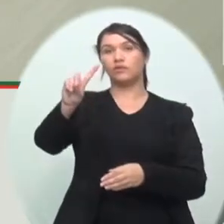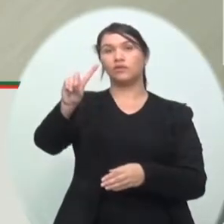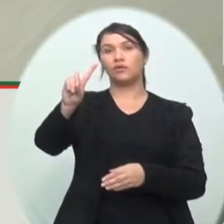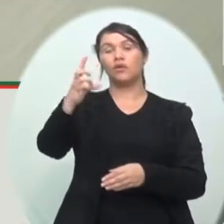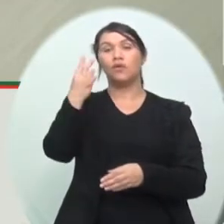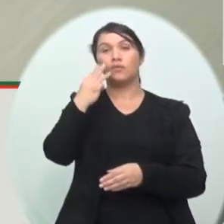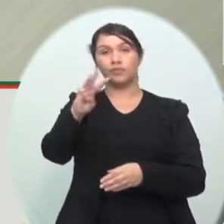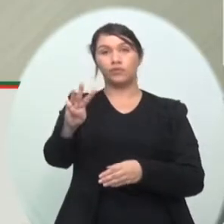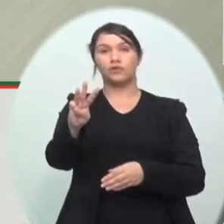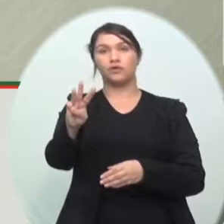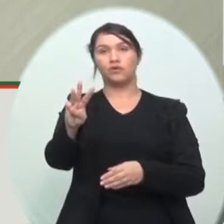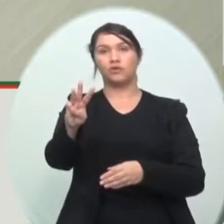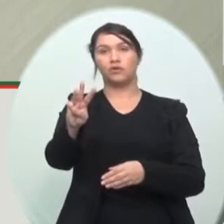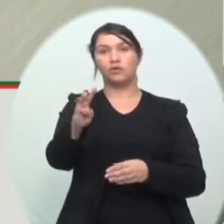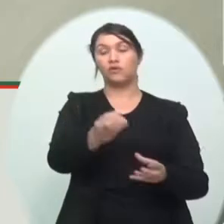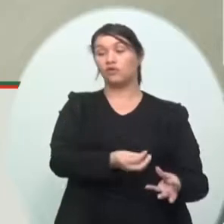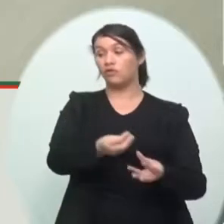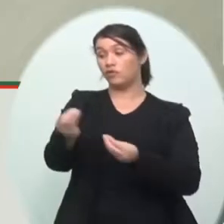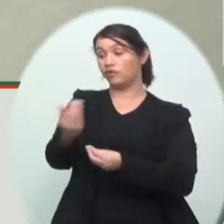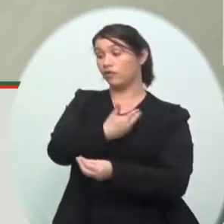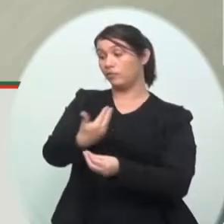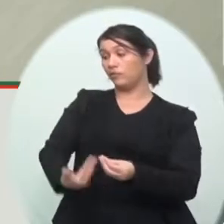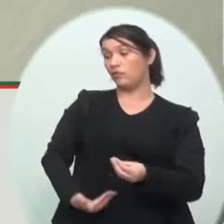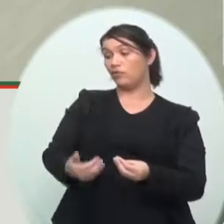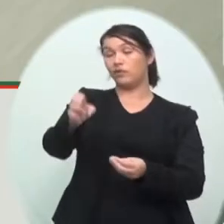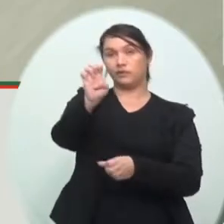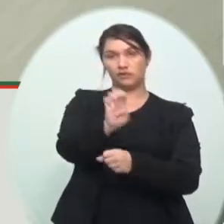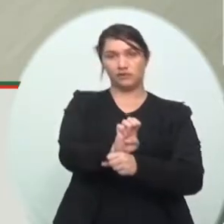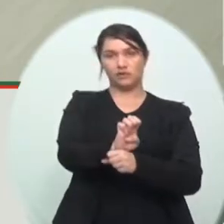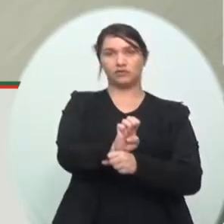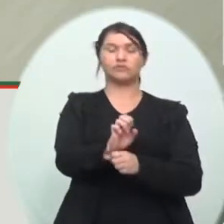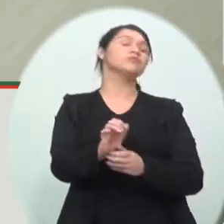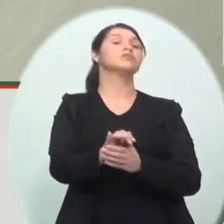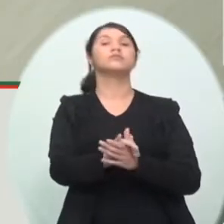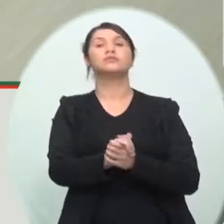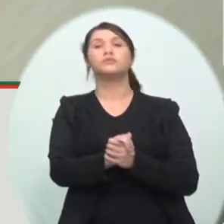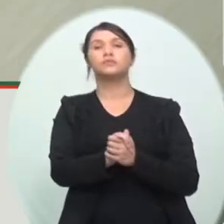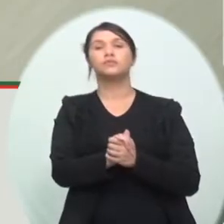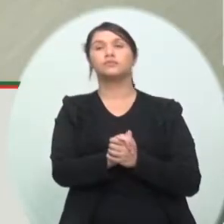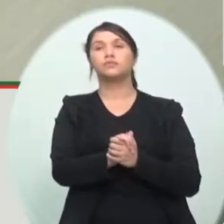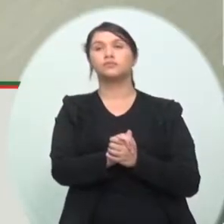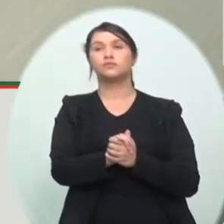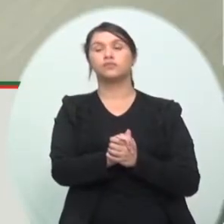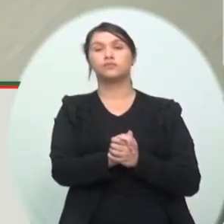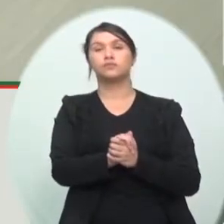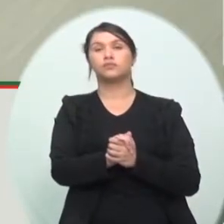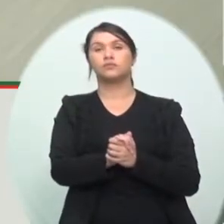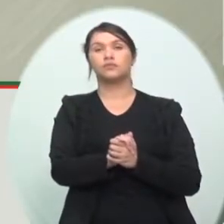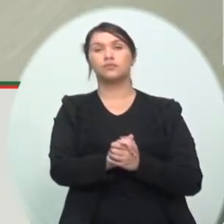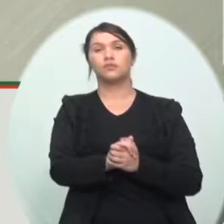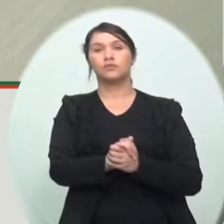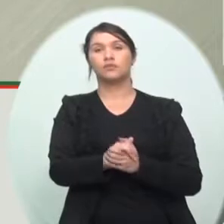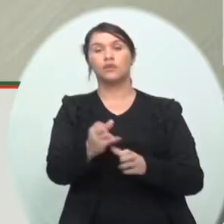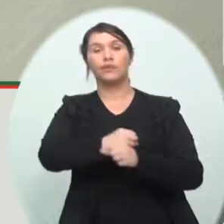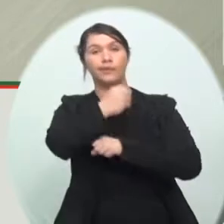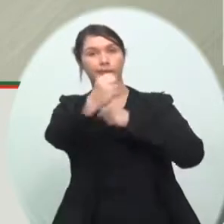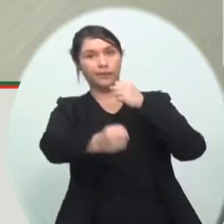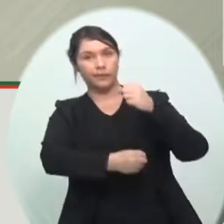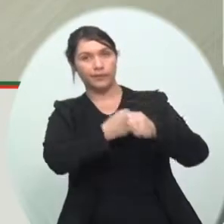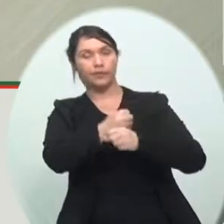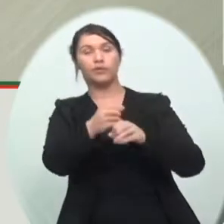separado dentro do governo do Estado, e os próximos dotações orçamentárias para os próximos anos também já